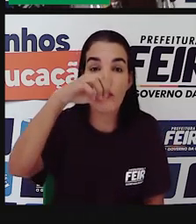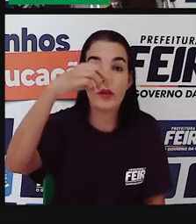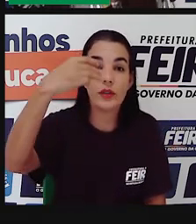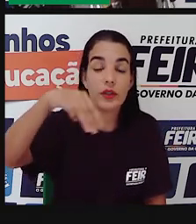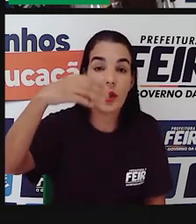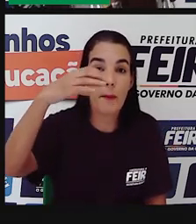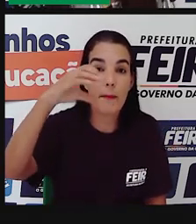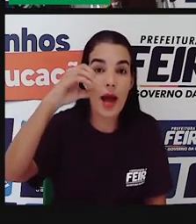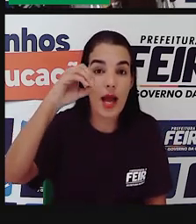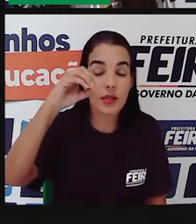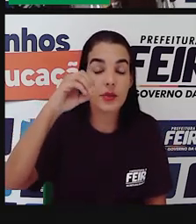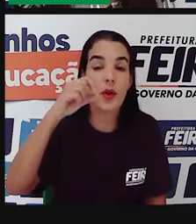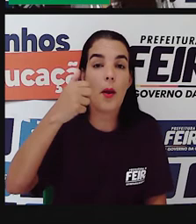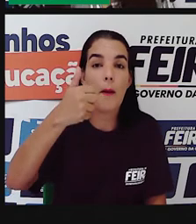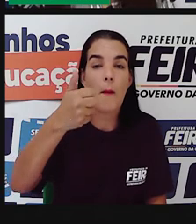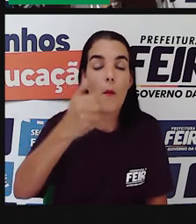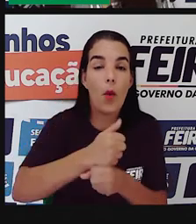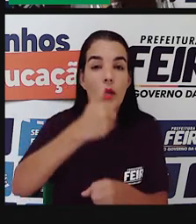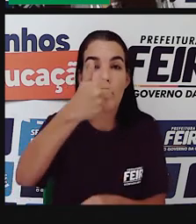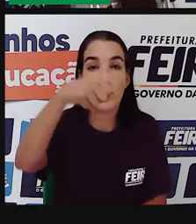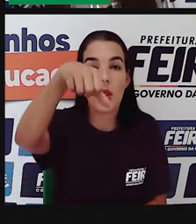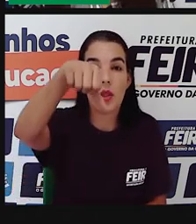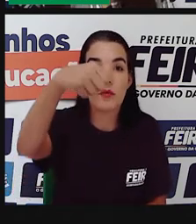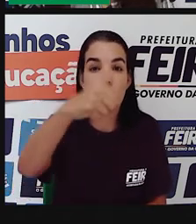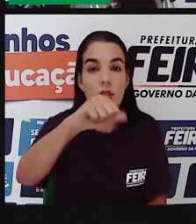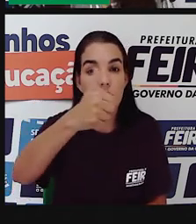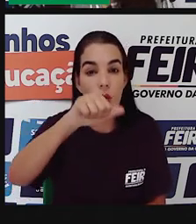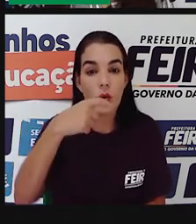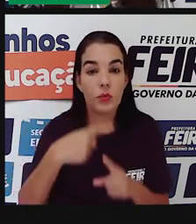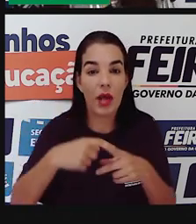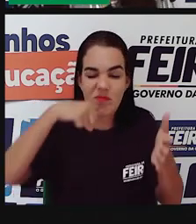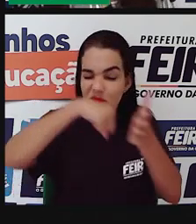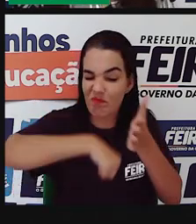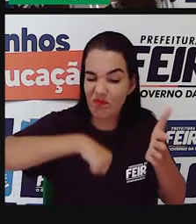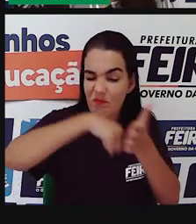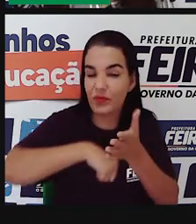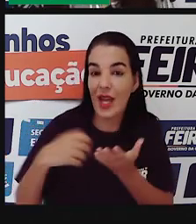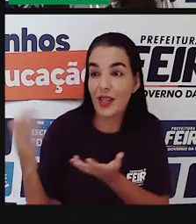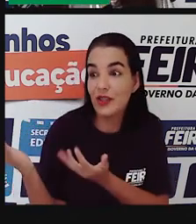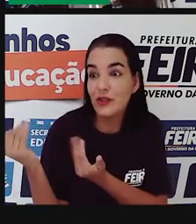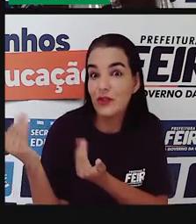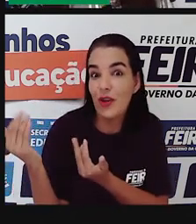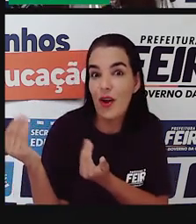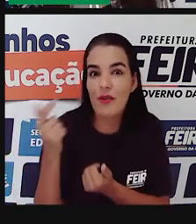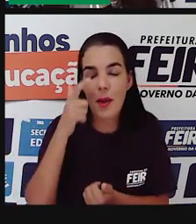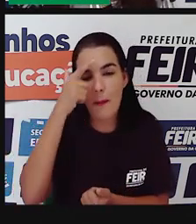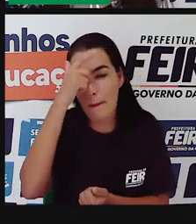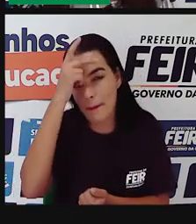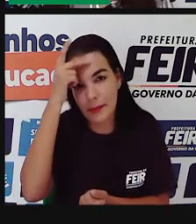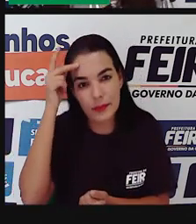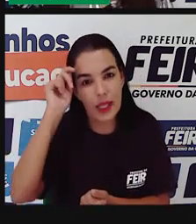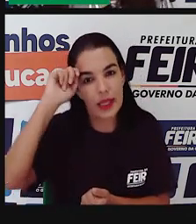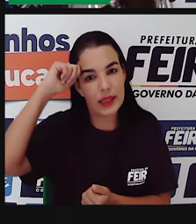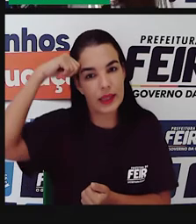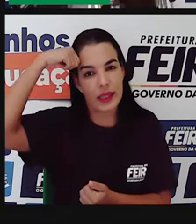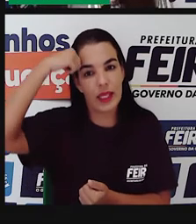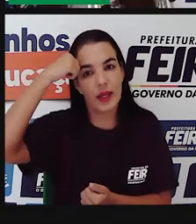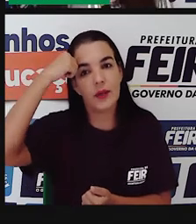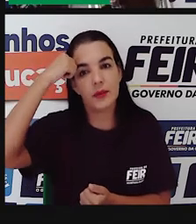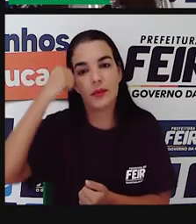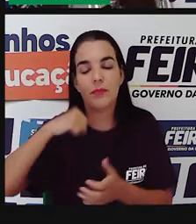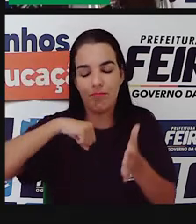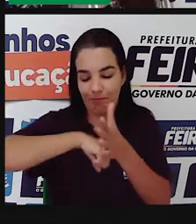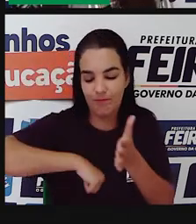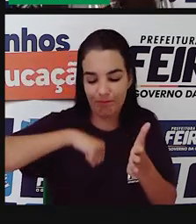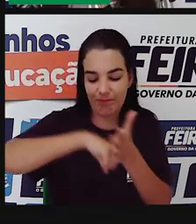por jovens ativistas africanos que lutavam contra o racismo e a opressão. E eu trouxe para vocês aqui